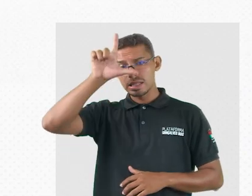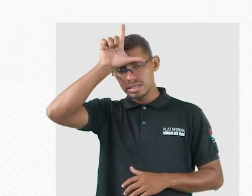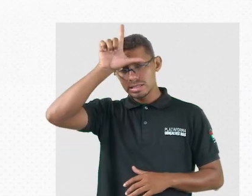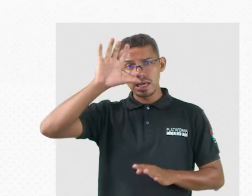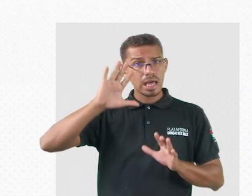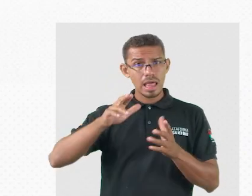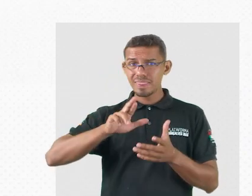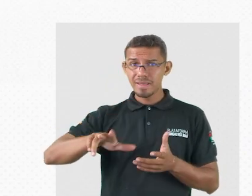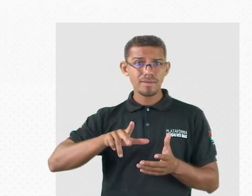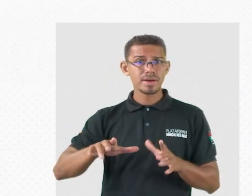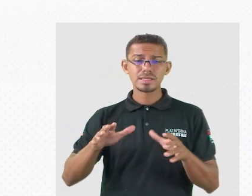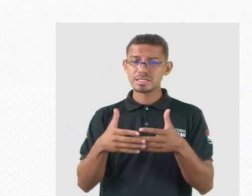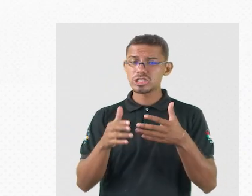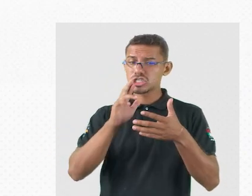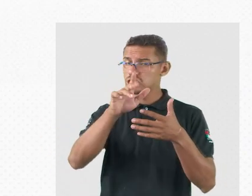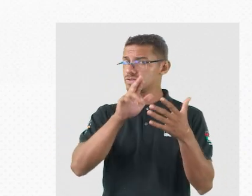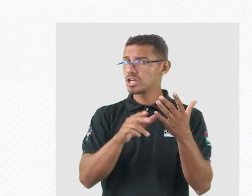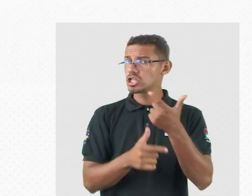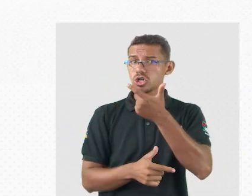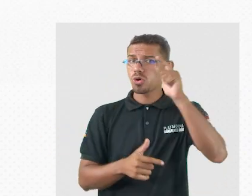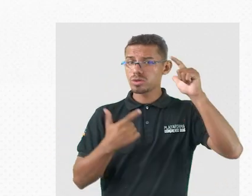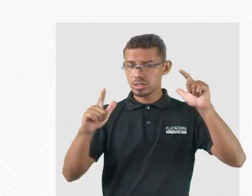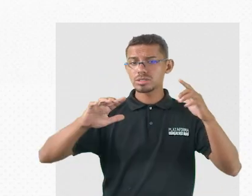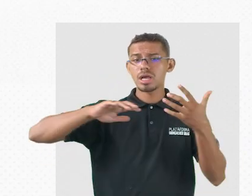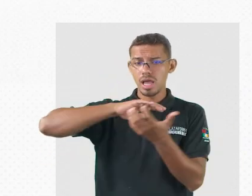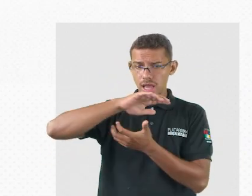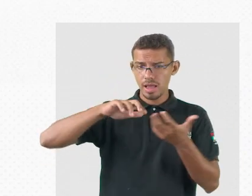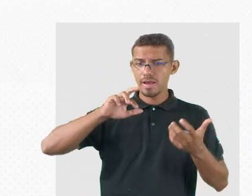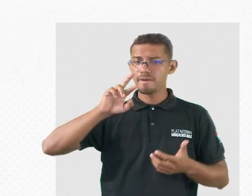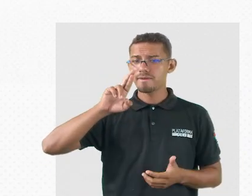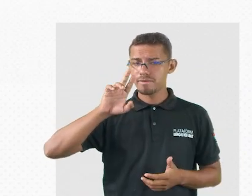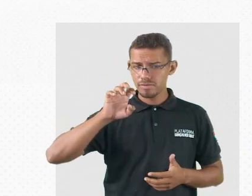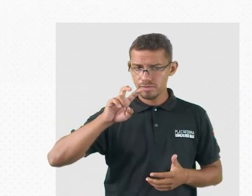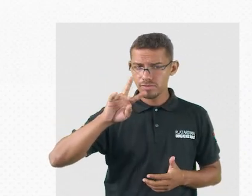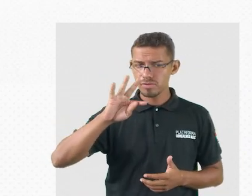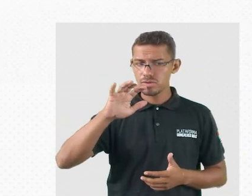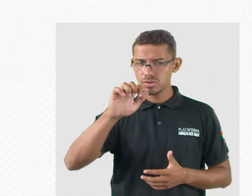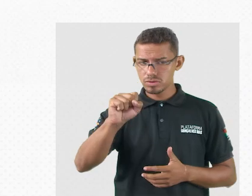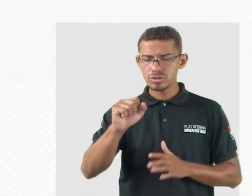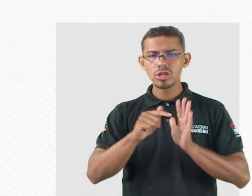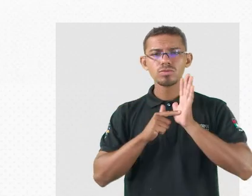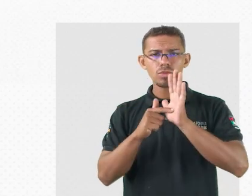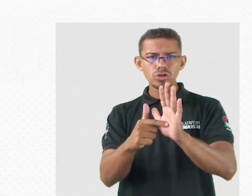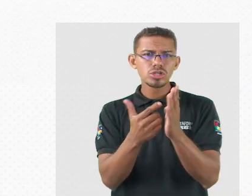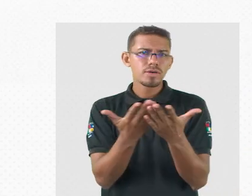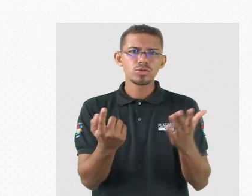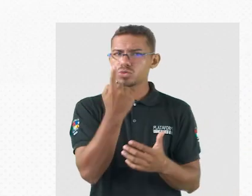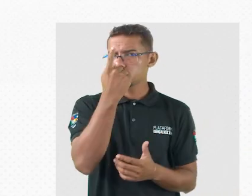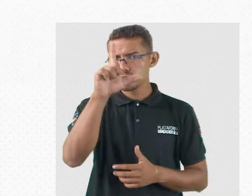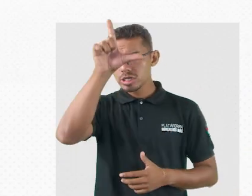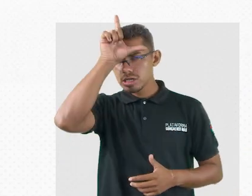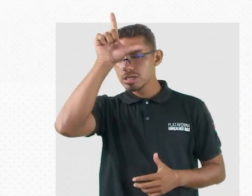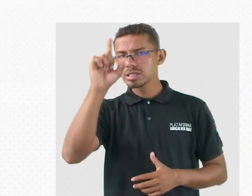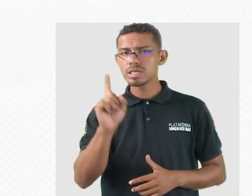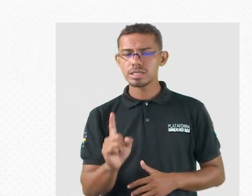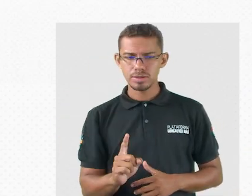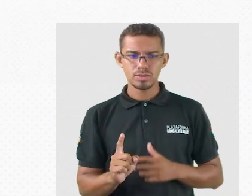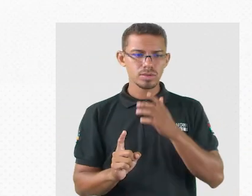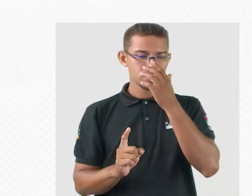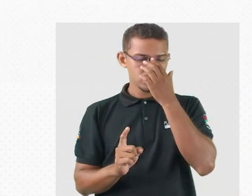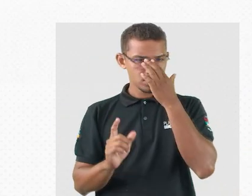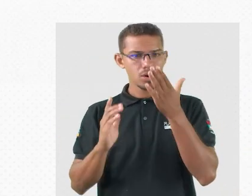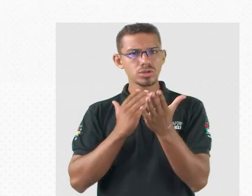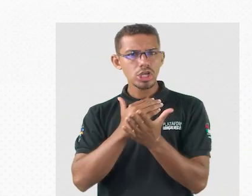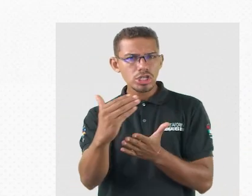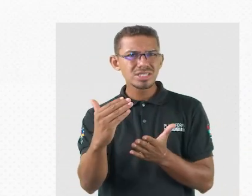ela não era uma liderança diferente de outras revoltas que nos mostrava logo um líder, alguém